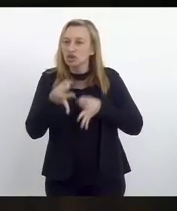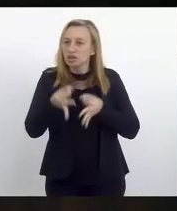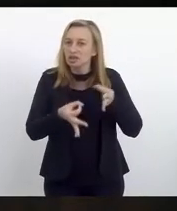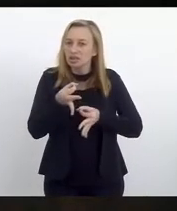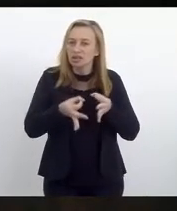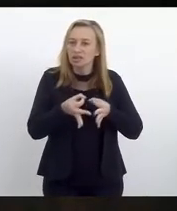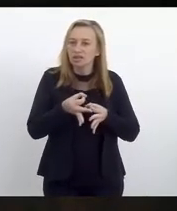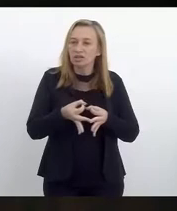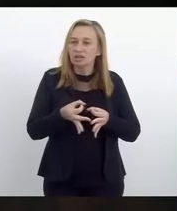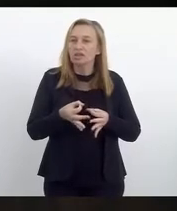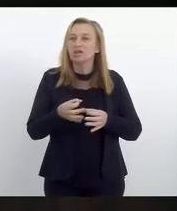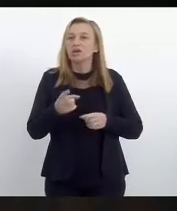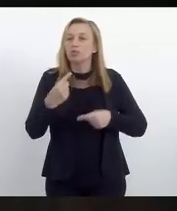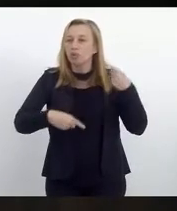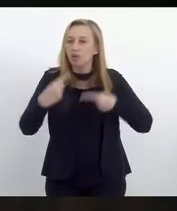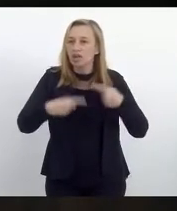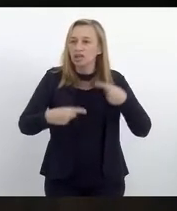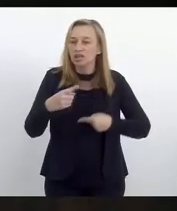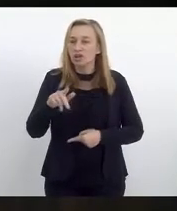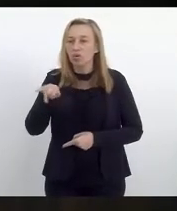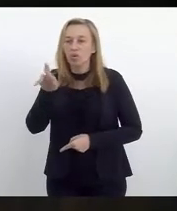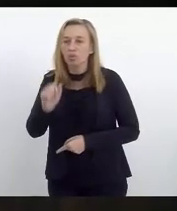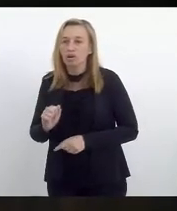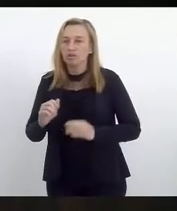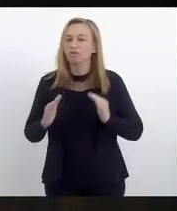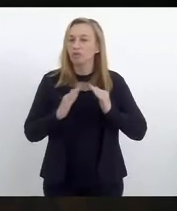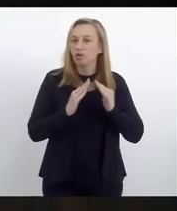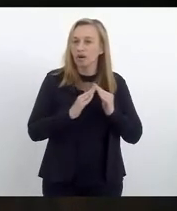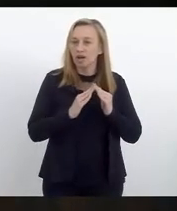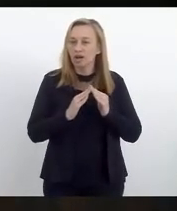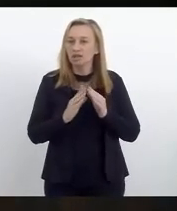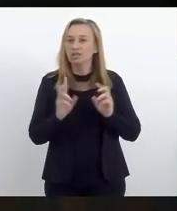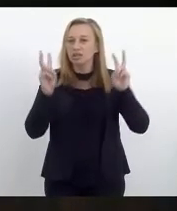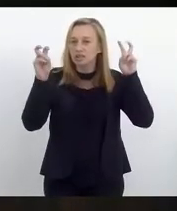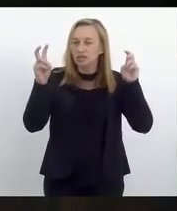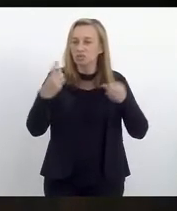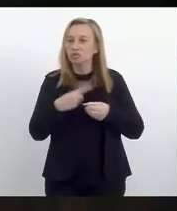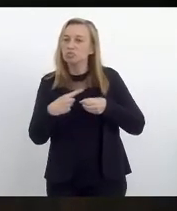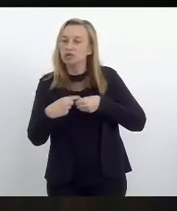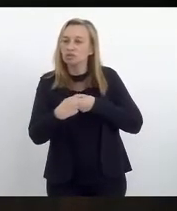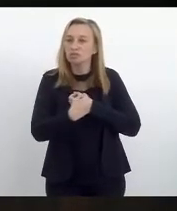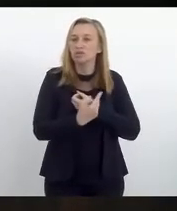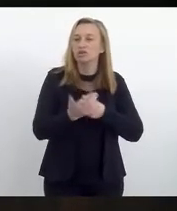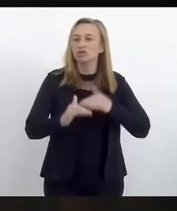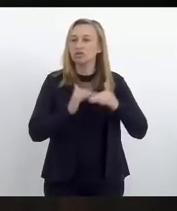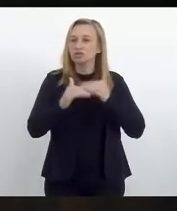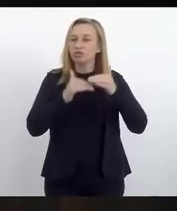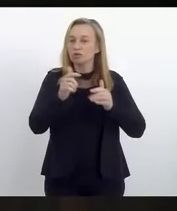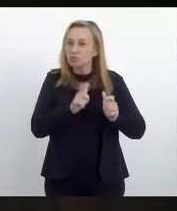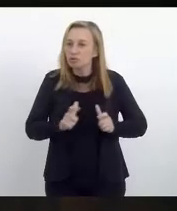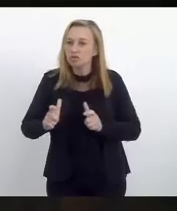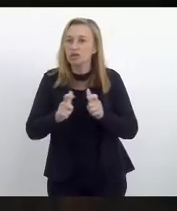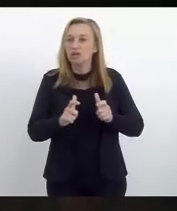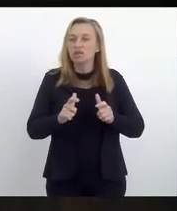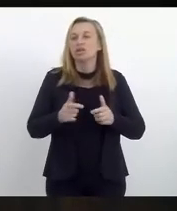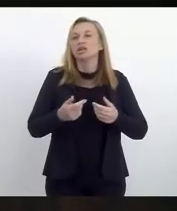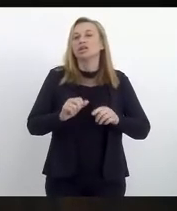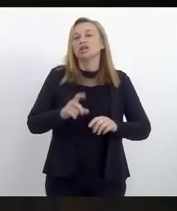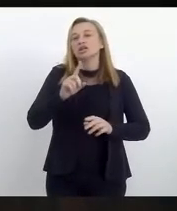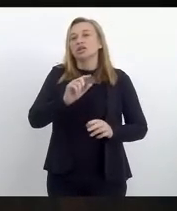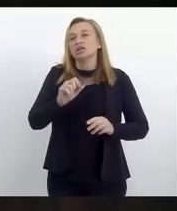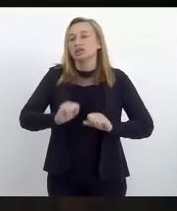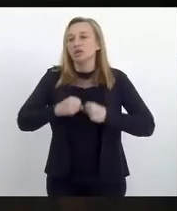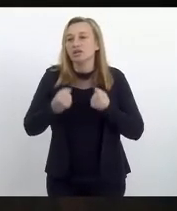Justiça, de Política Urbana, Habitação e Assuntos Fundiários, de Assuntos Municipais, Desenvolvimentos Regionais, de Defesa dos Direitos Humanos e